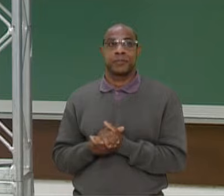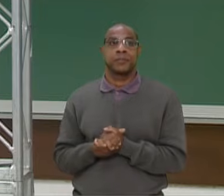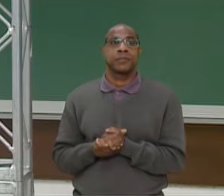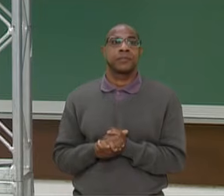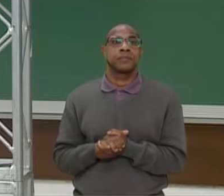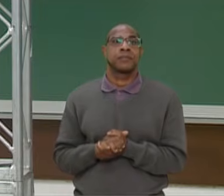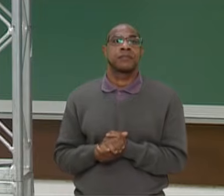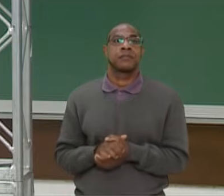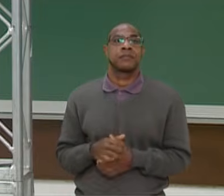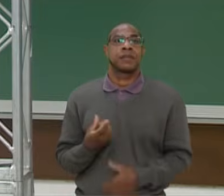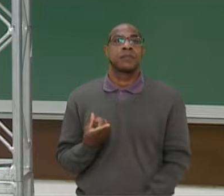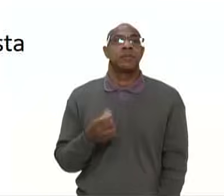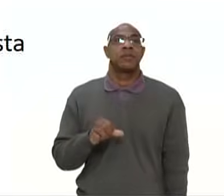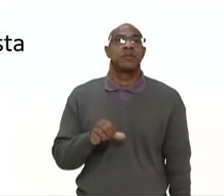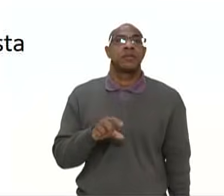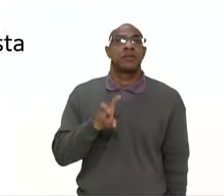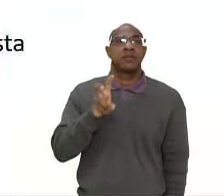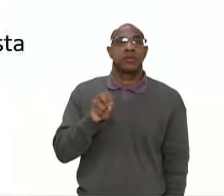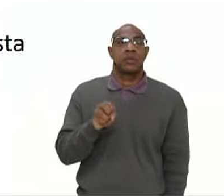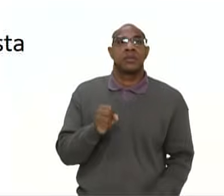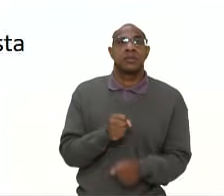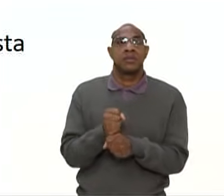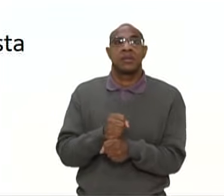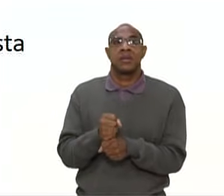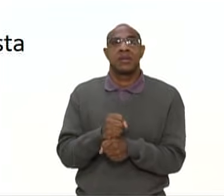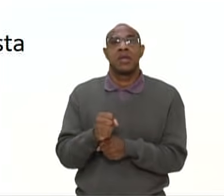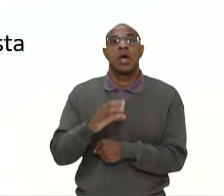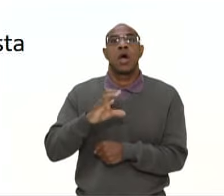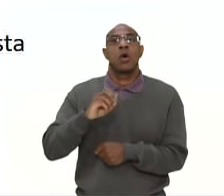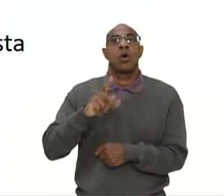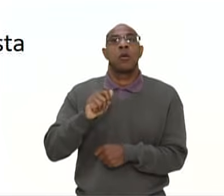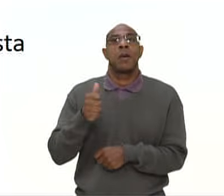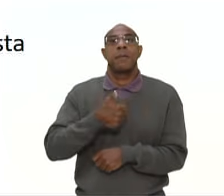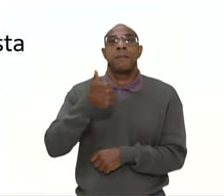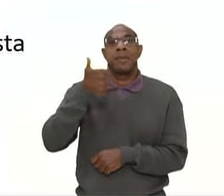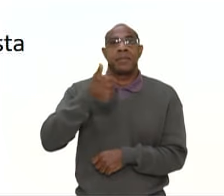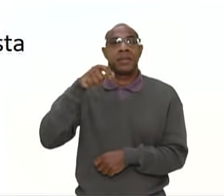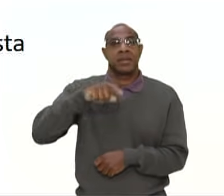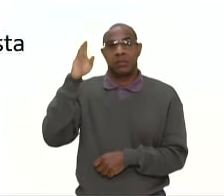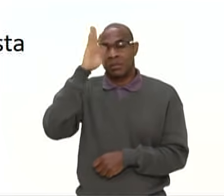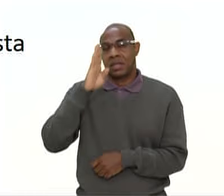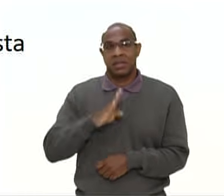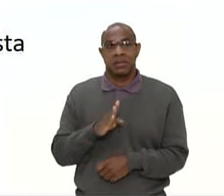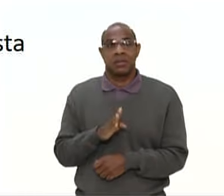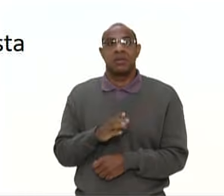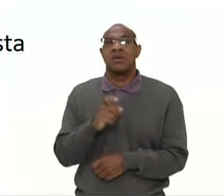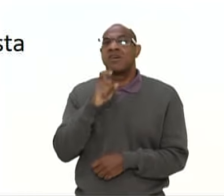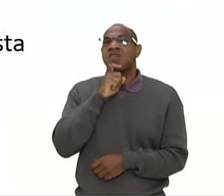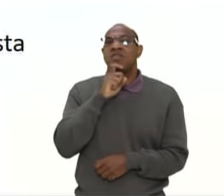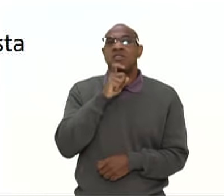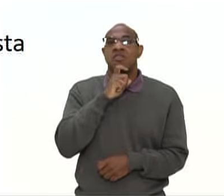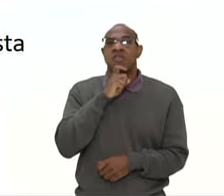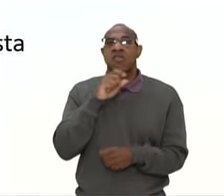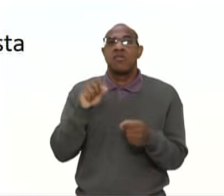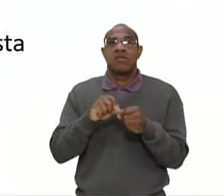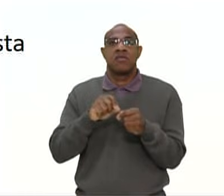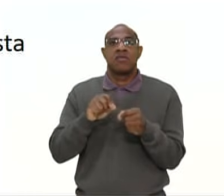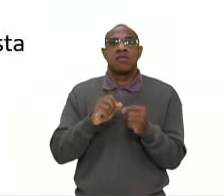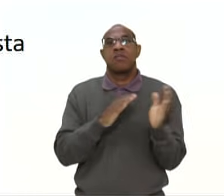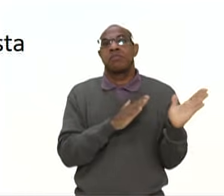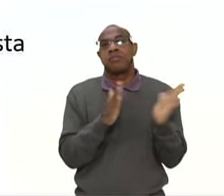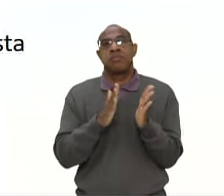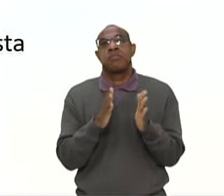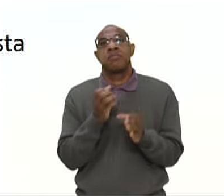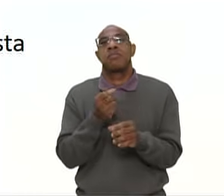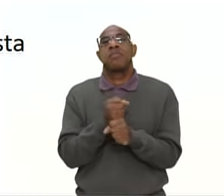Em 1950, ano da primeira Copa do Mundo realizada no Brasil, uma geladeira era feita para durar